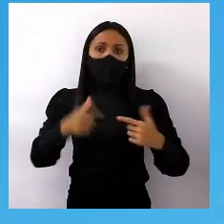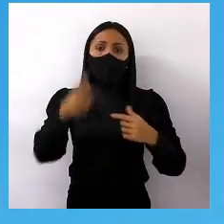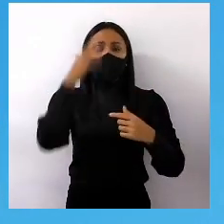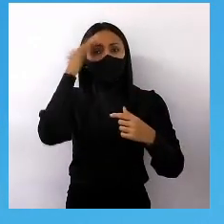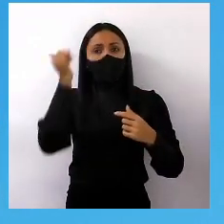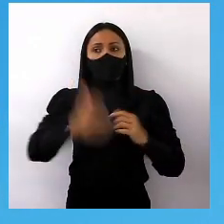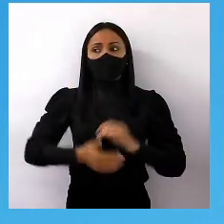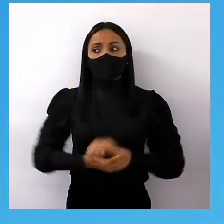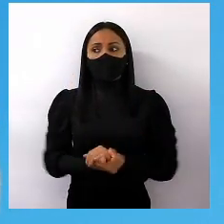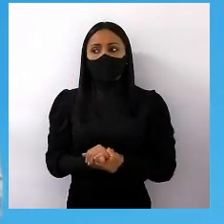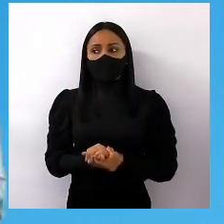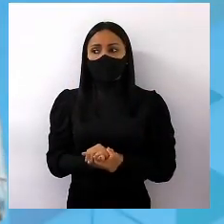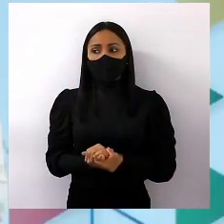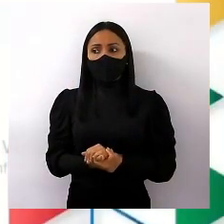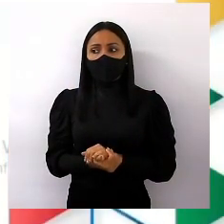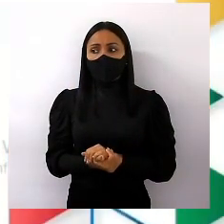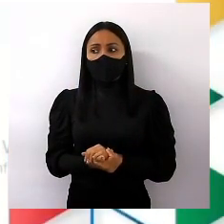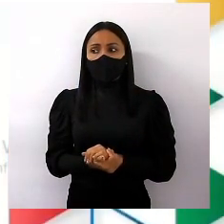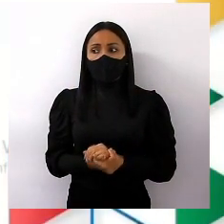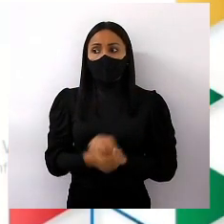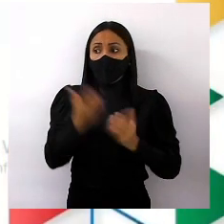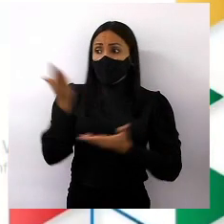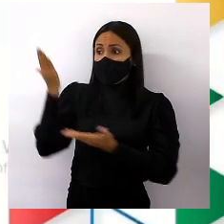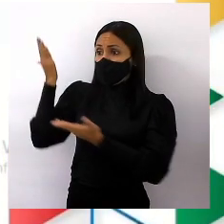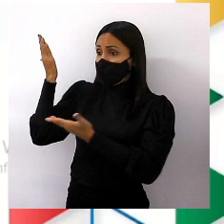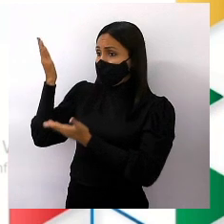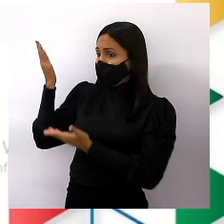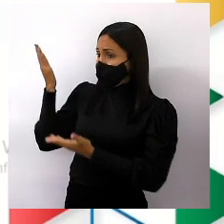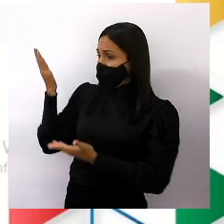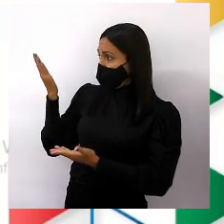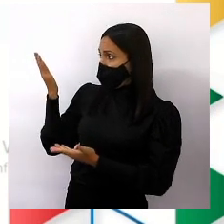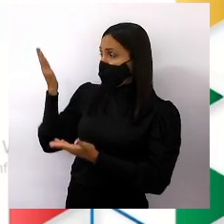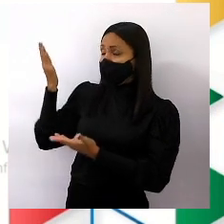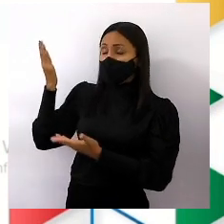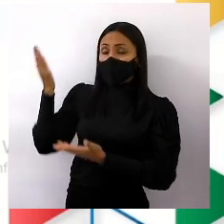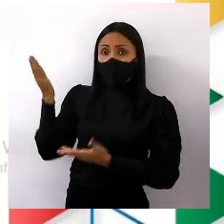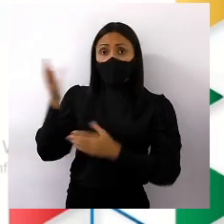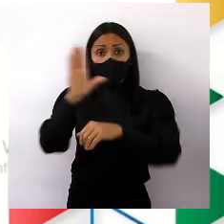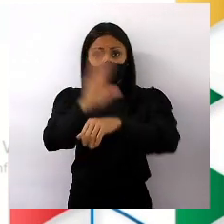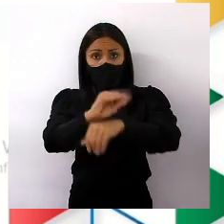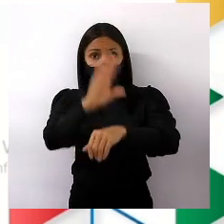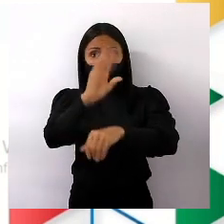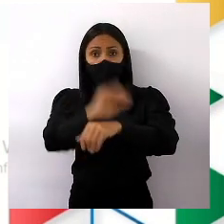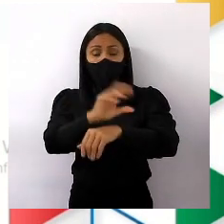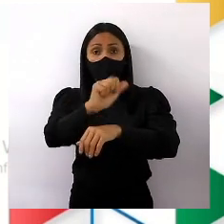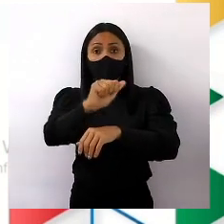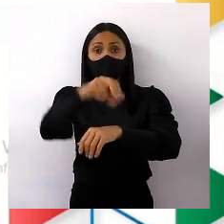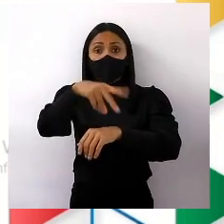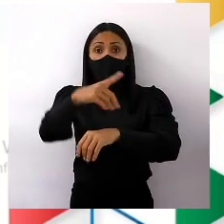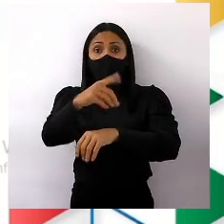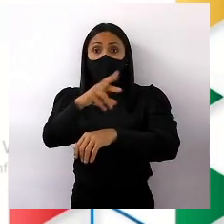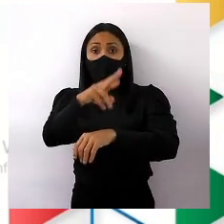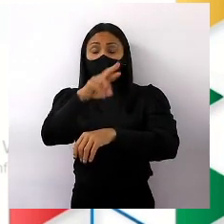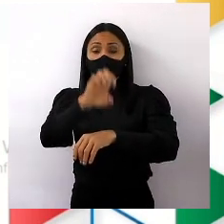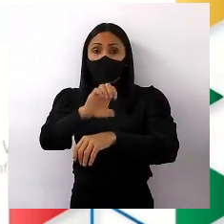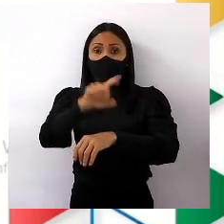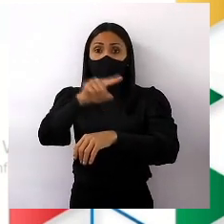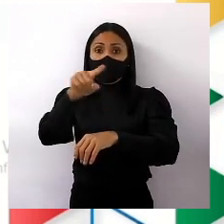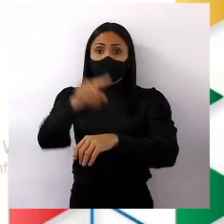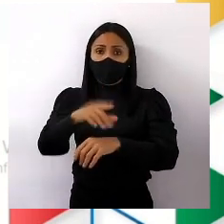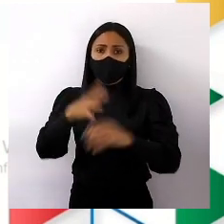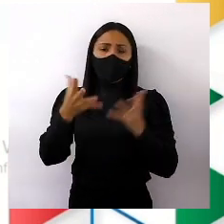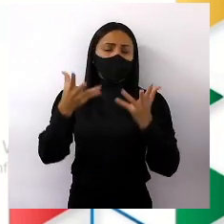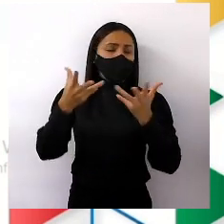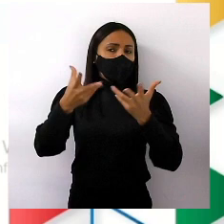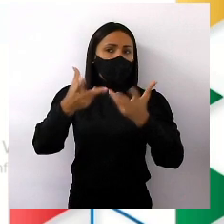Professor? Vamos lá, vamos dar uma olhadinha aí, ó. Tá aí a fotografia de André, esse grande baluarte da cultura